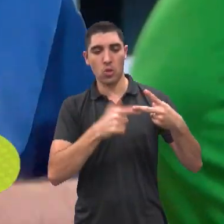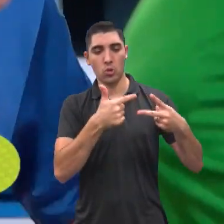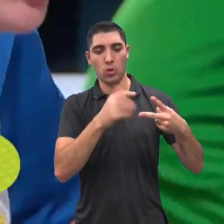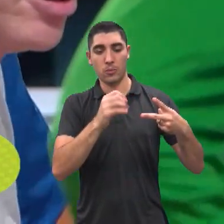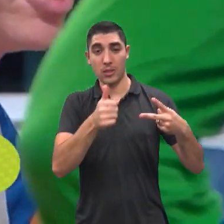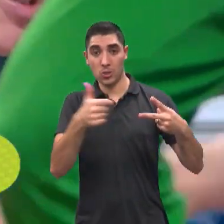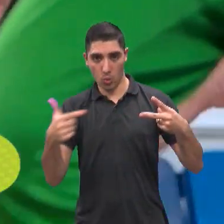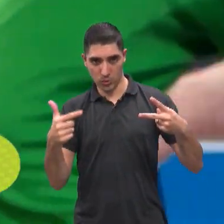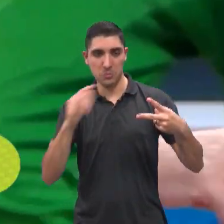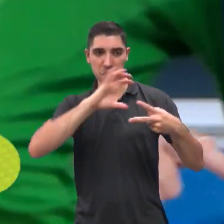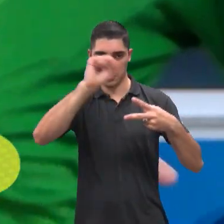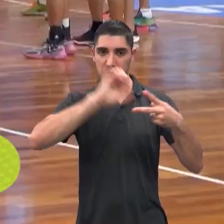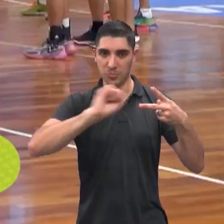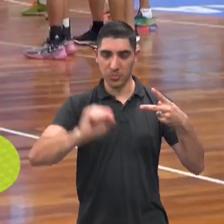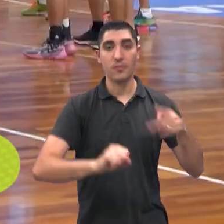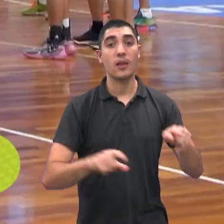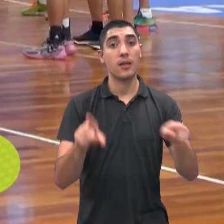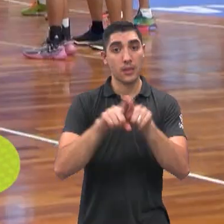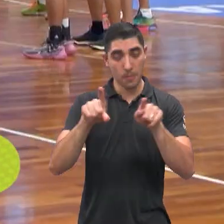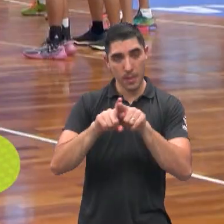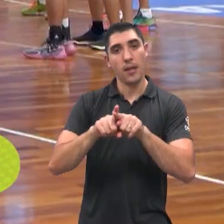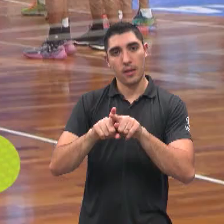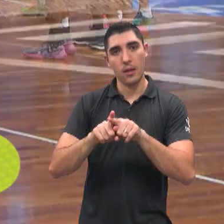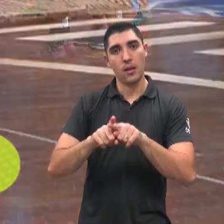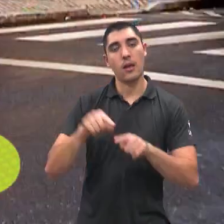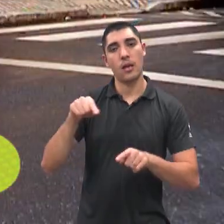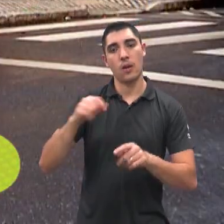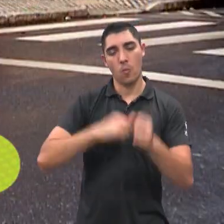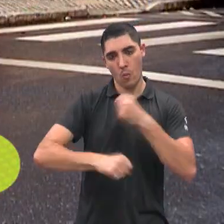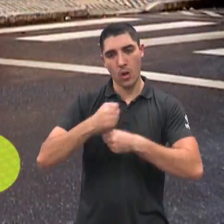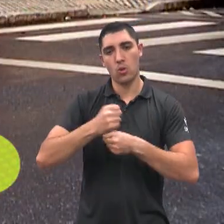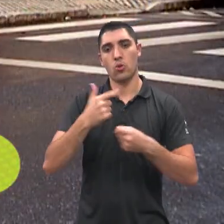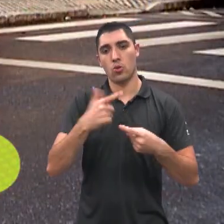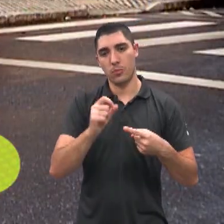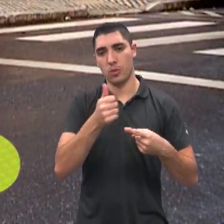Foi também vice-campeão do NBB na temporada 11 e 12,